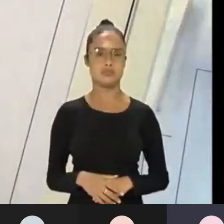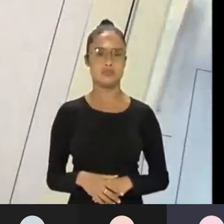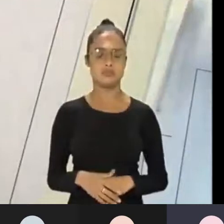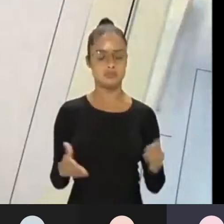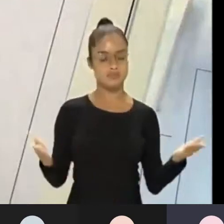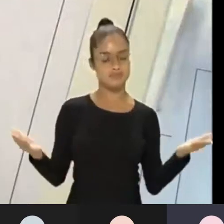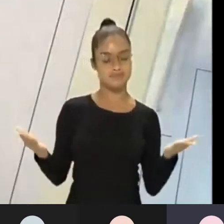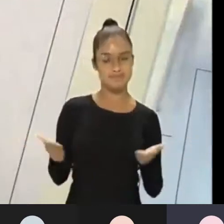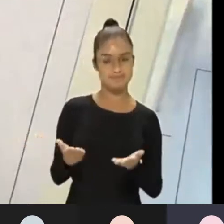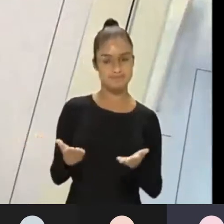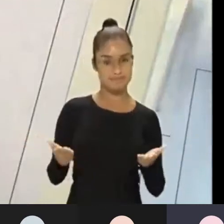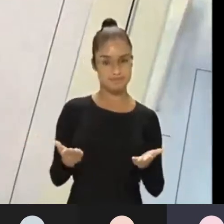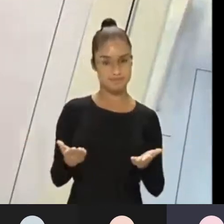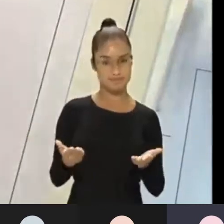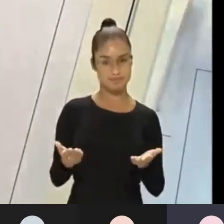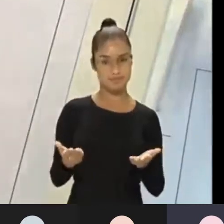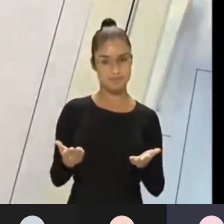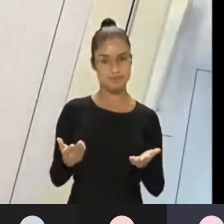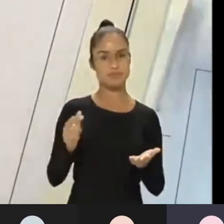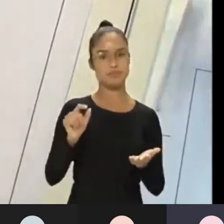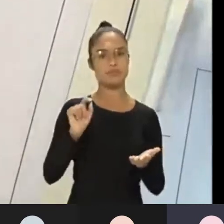E a partir disso,